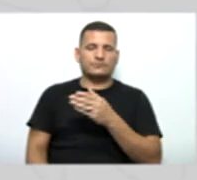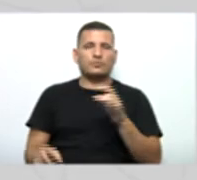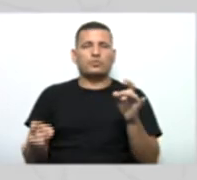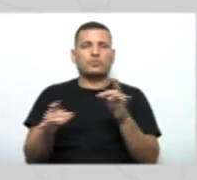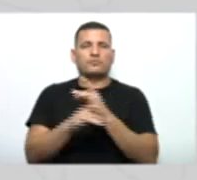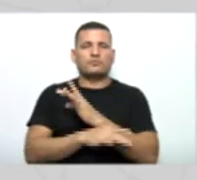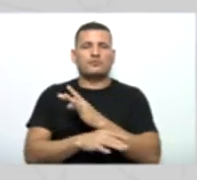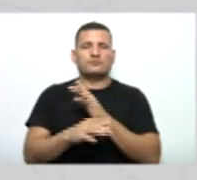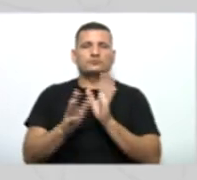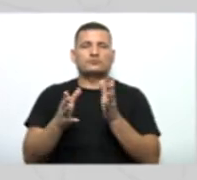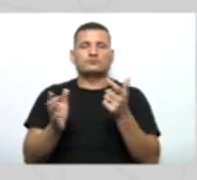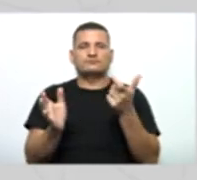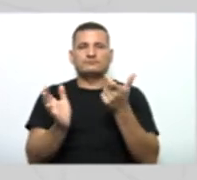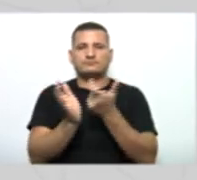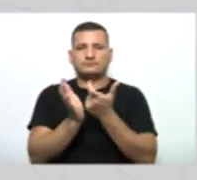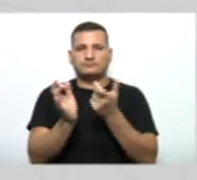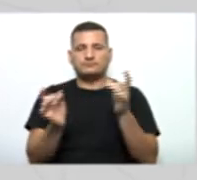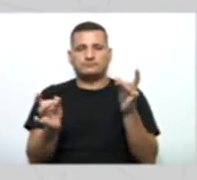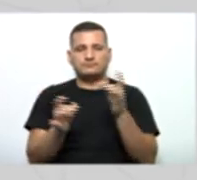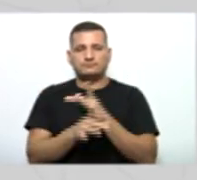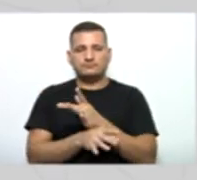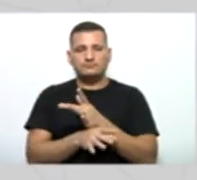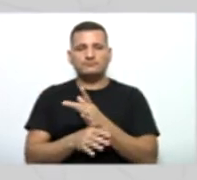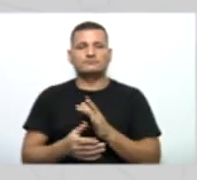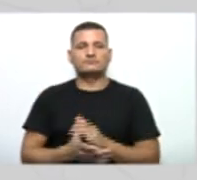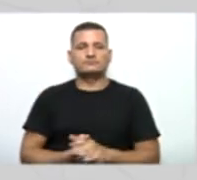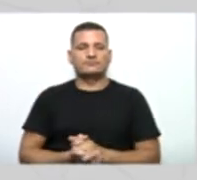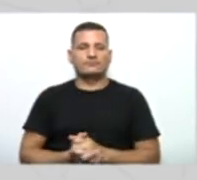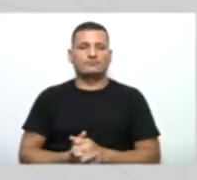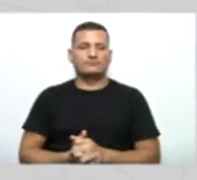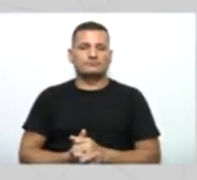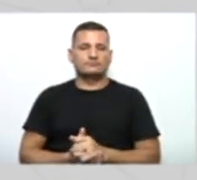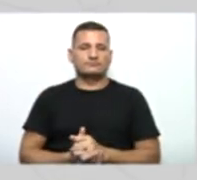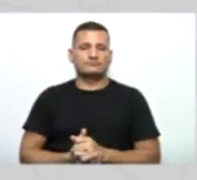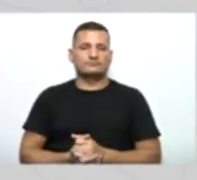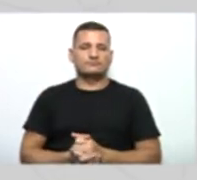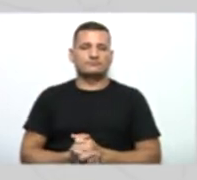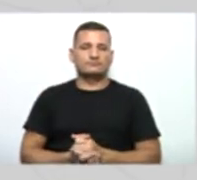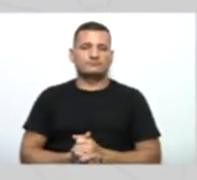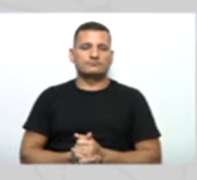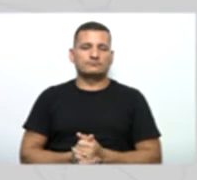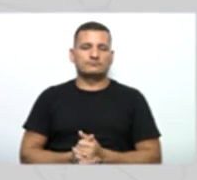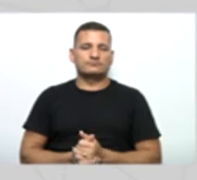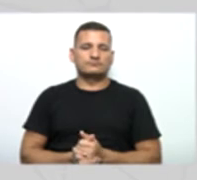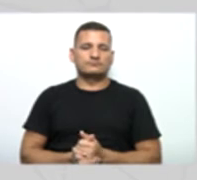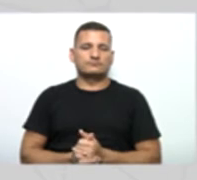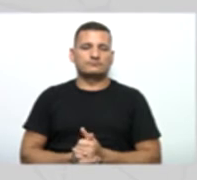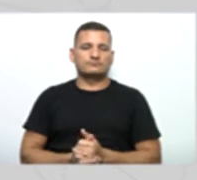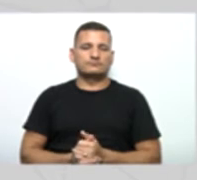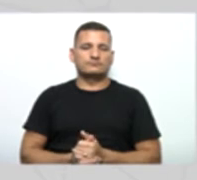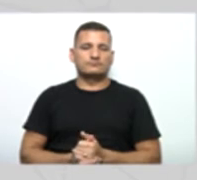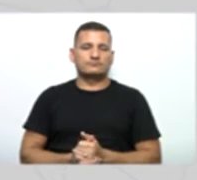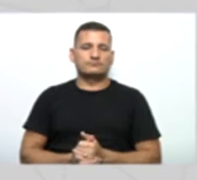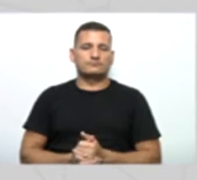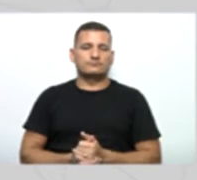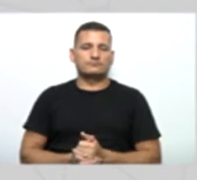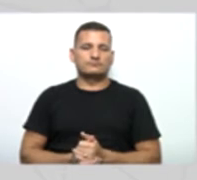linguagem de programação Python. Classe Pessoa. Beleza? Olha só o que a gente fez aqui.